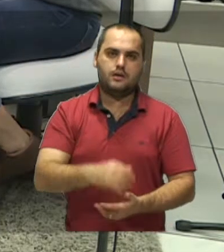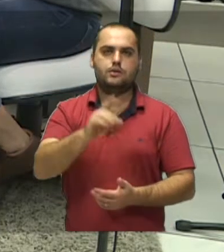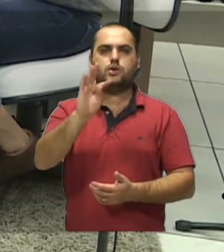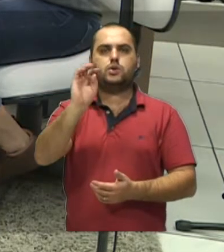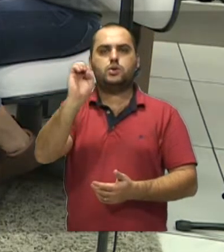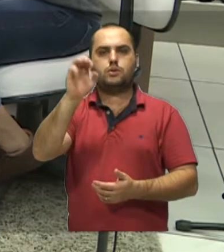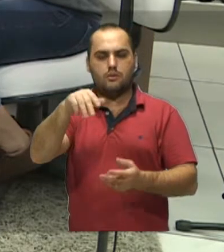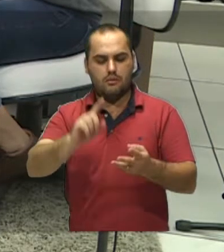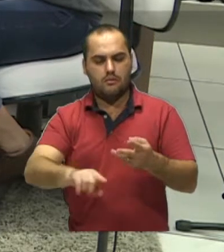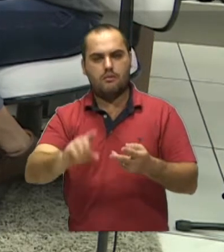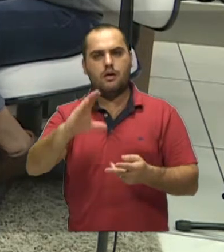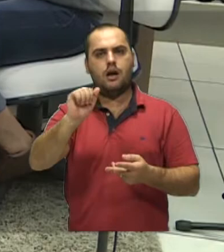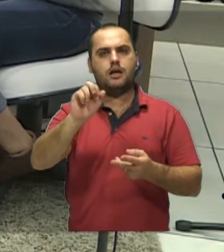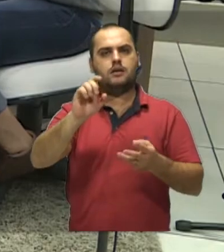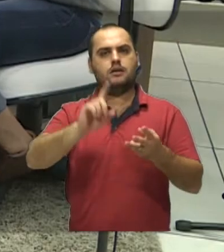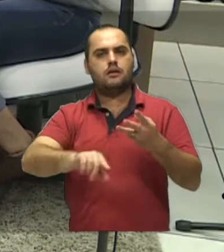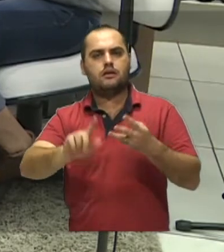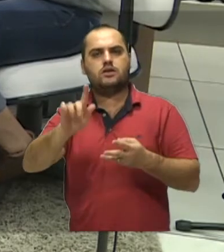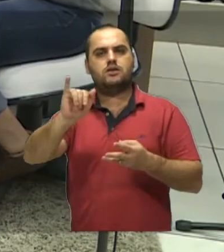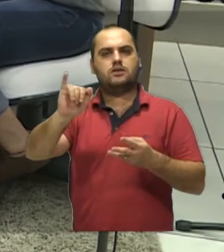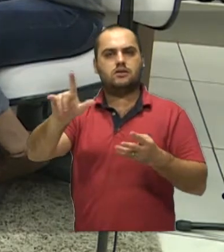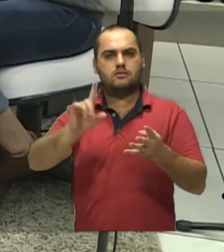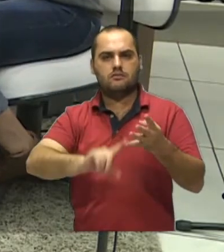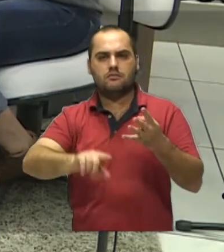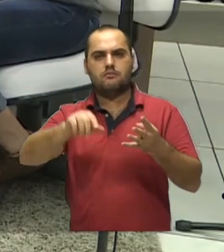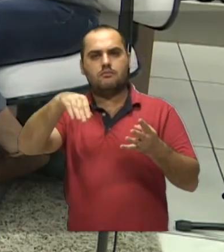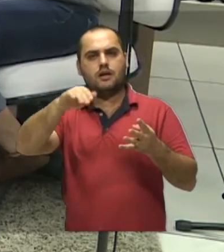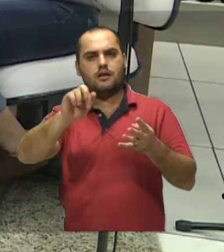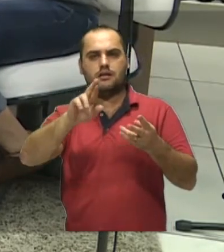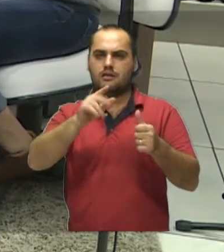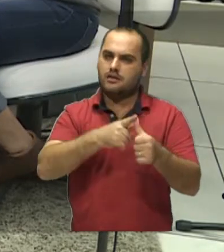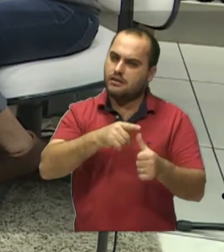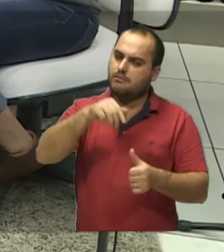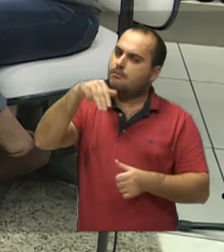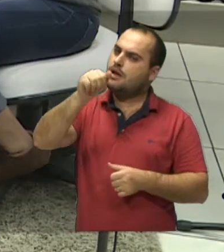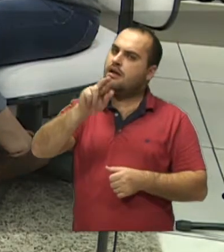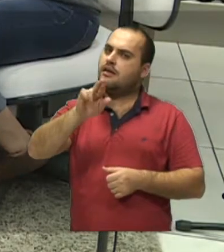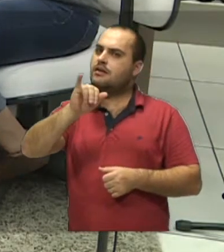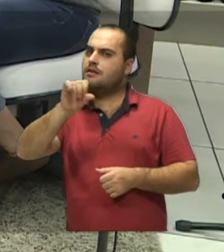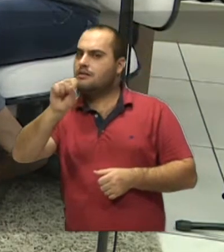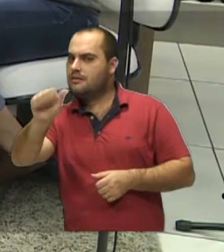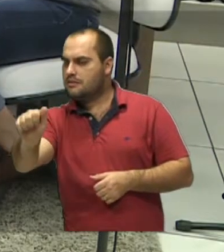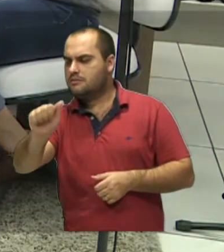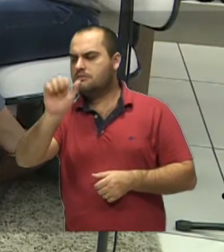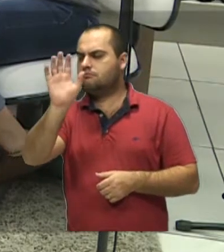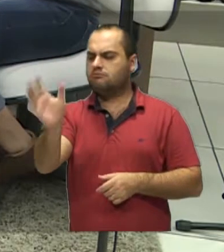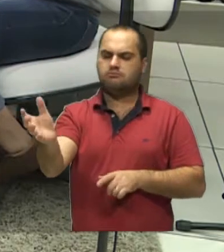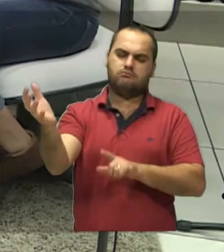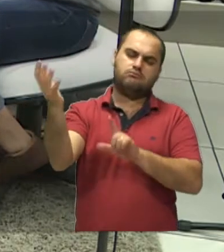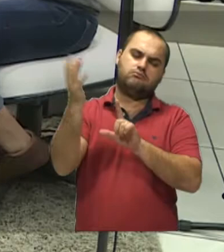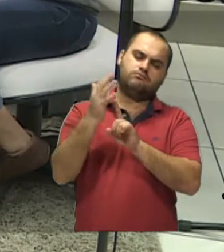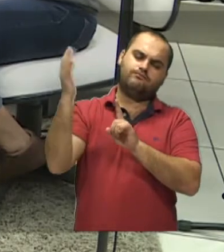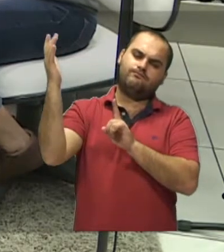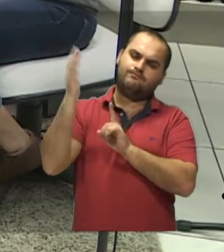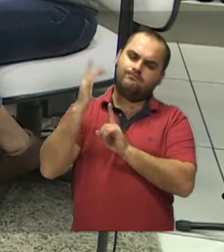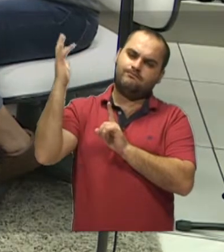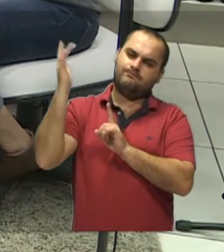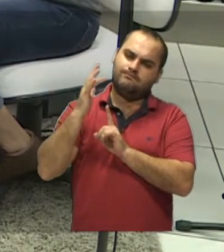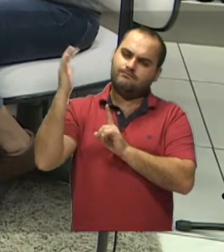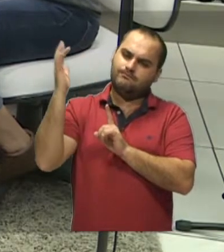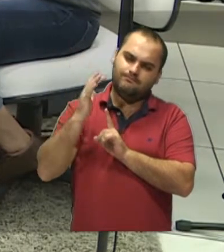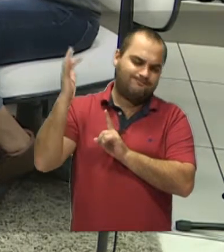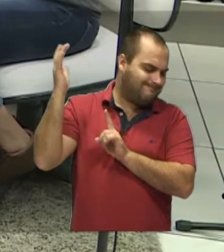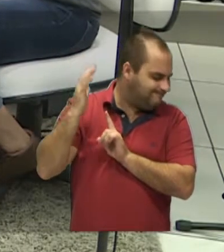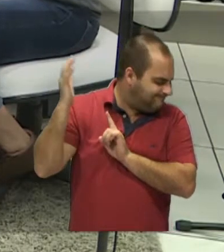do Caetano, do Gil, da própria Maria Bethânia. Marisa Monte foi uma cantora que me influenciou muito. Eu cantava muito as músicas da Marisa